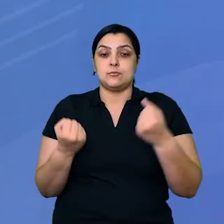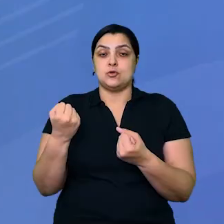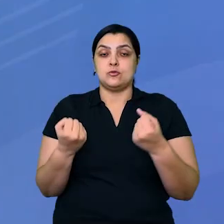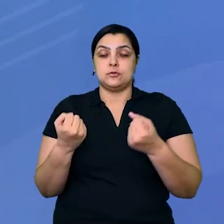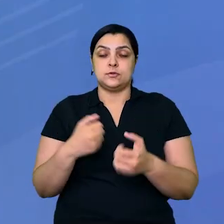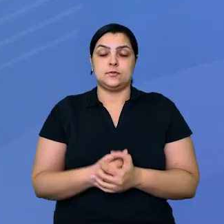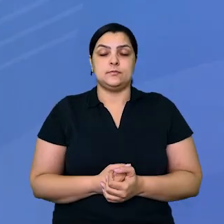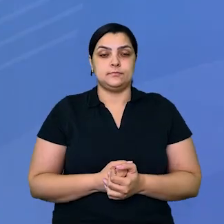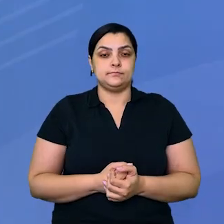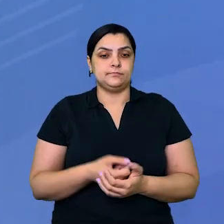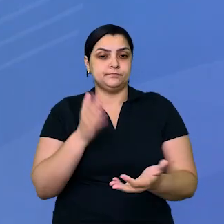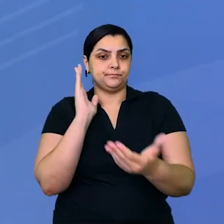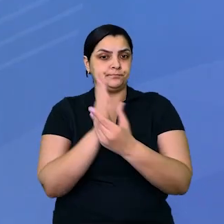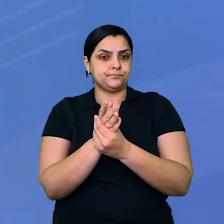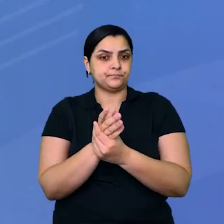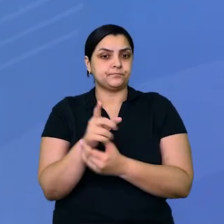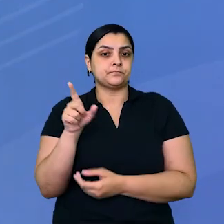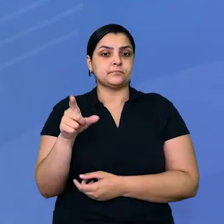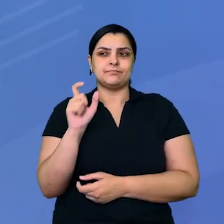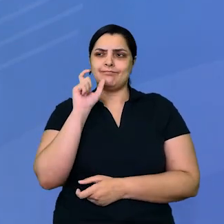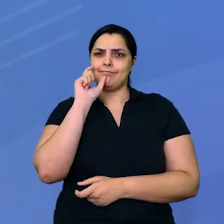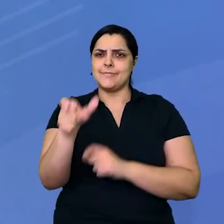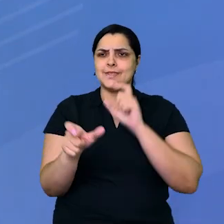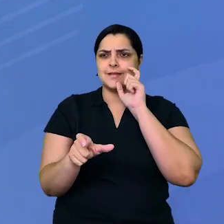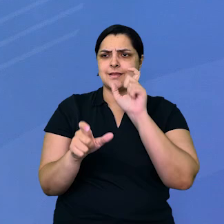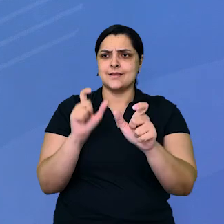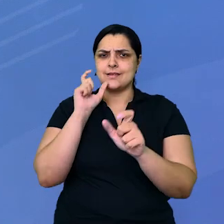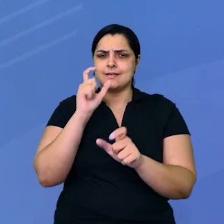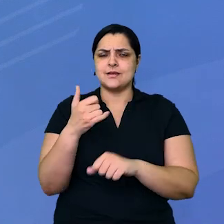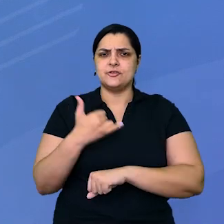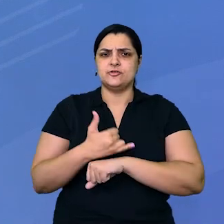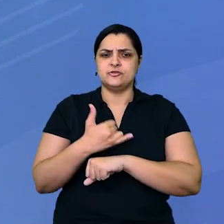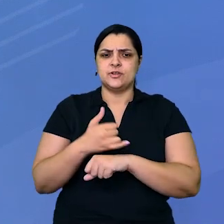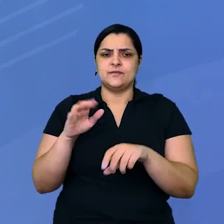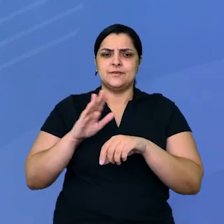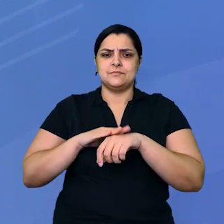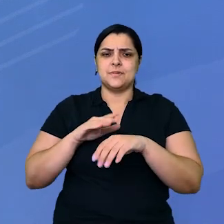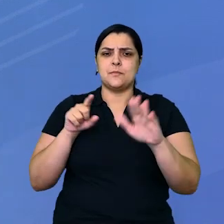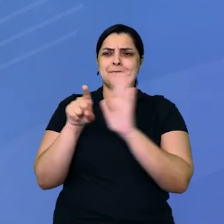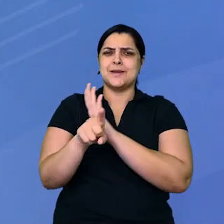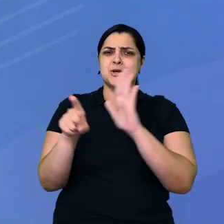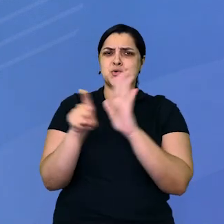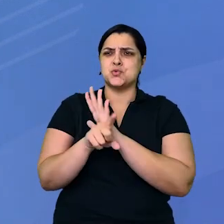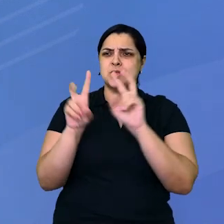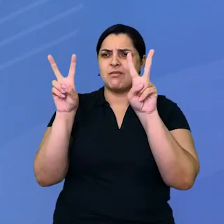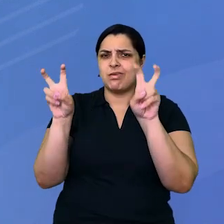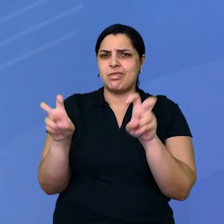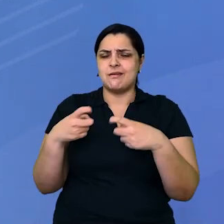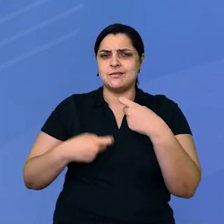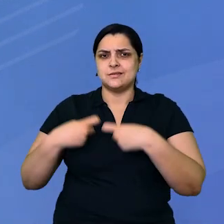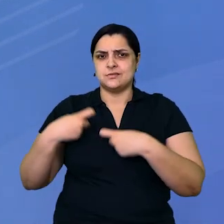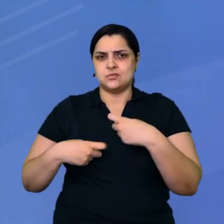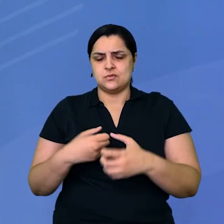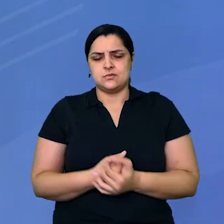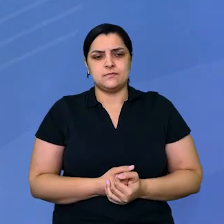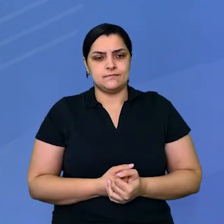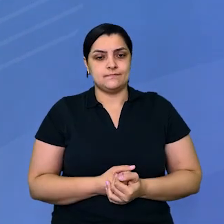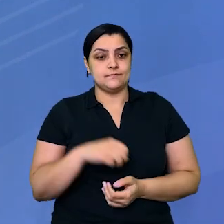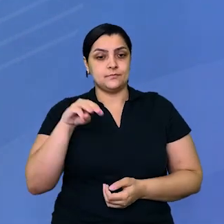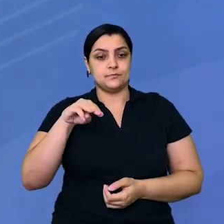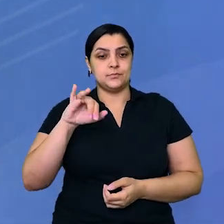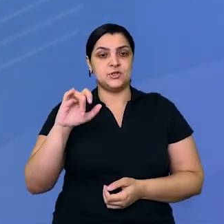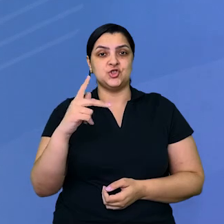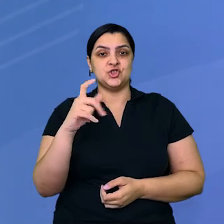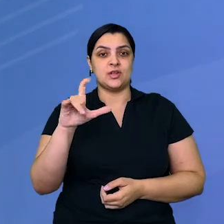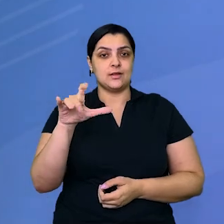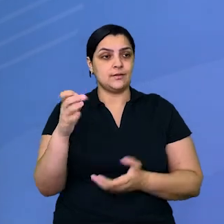motorista. Conforme o processo, ela era ofendida e constrangida pelo chefe, que fazia perguntas de teor sexual. A repórter Michele Chiapa tem mais